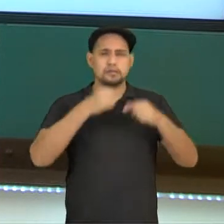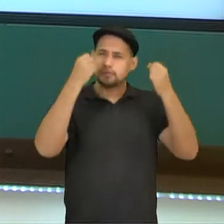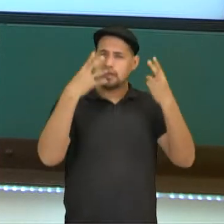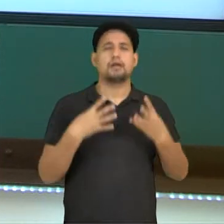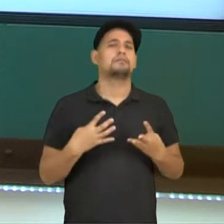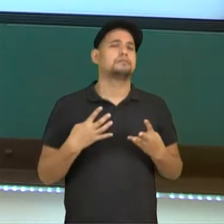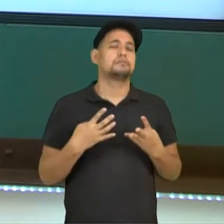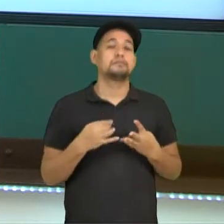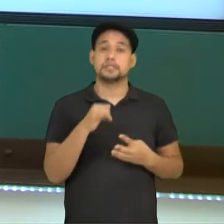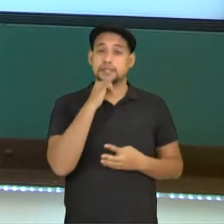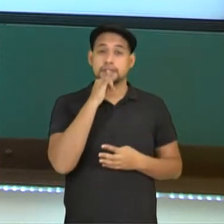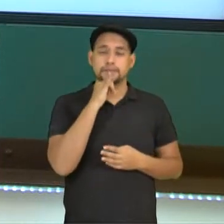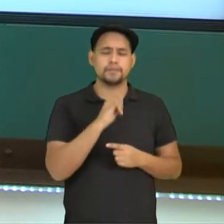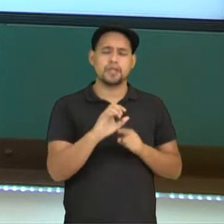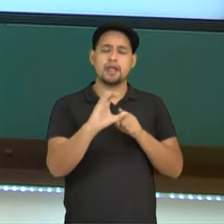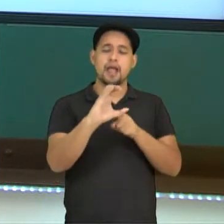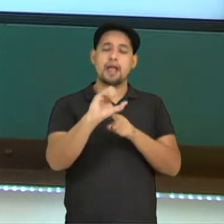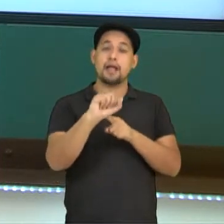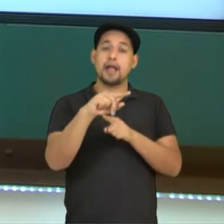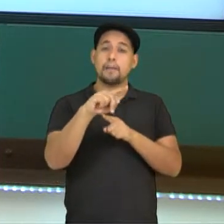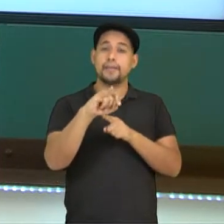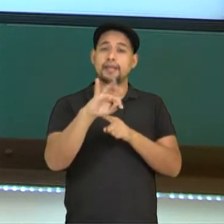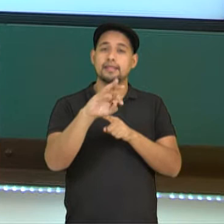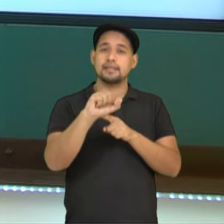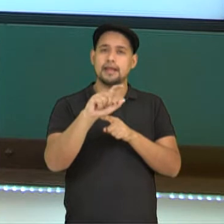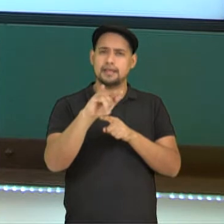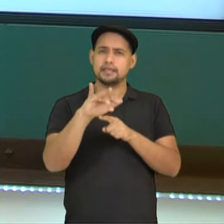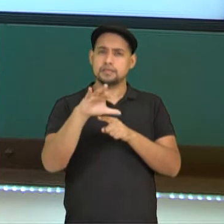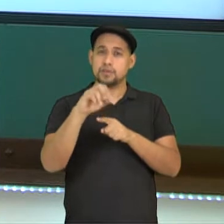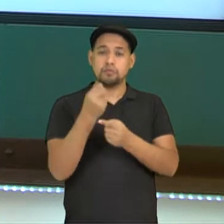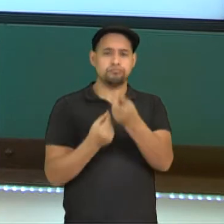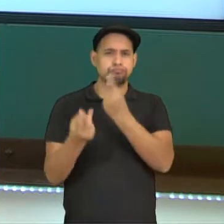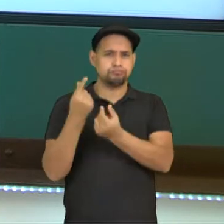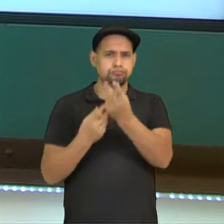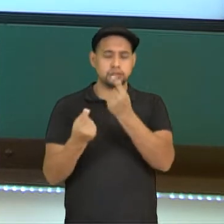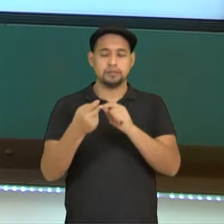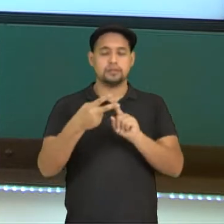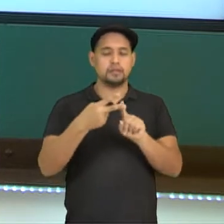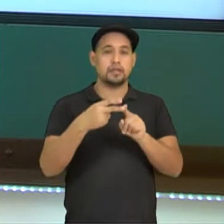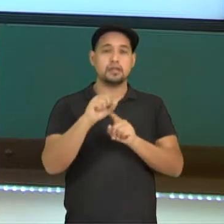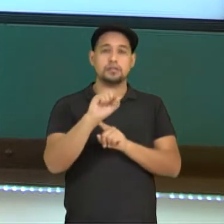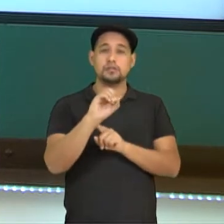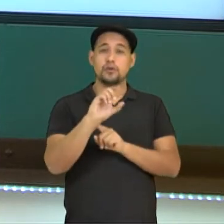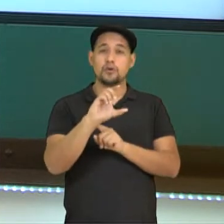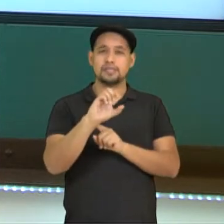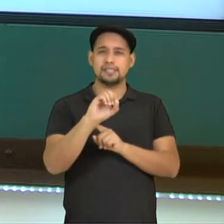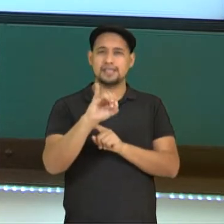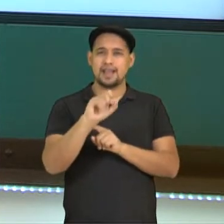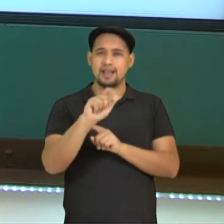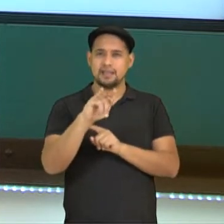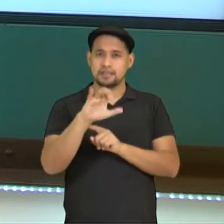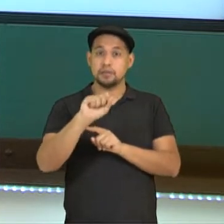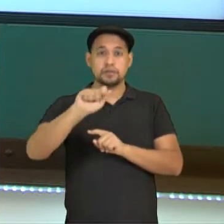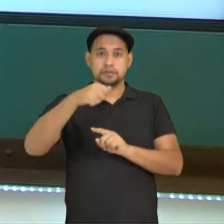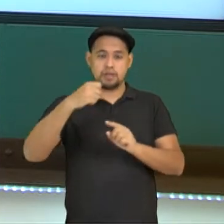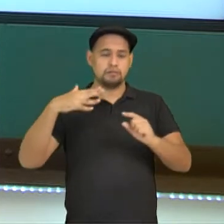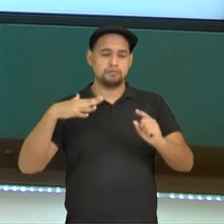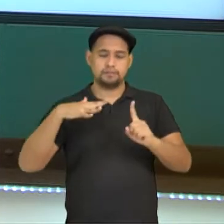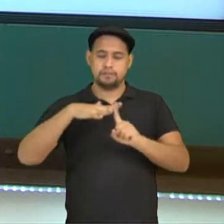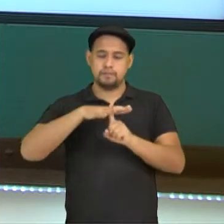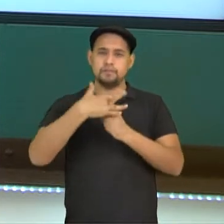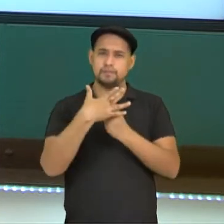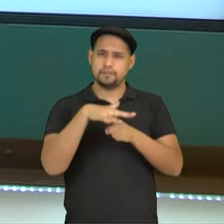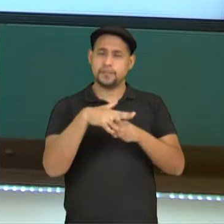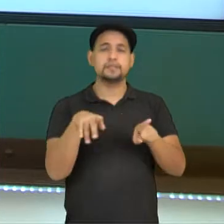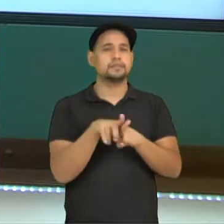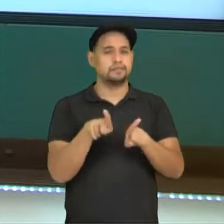fazer entre o que é capitalismo, o que é socialismo, que são exatamente aí os dois sistemas socioeconômicos em disputa na